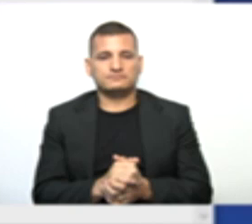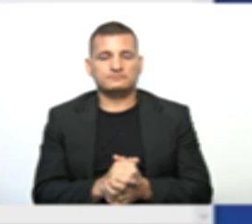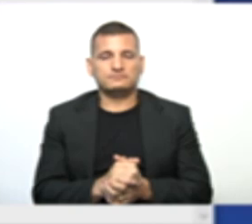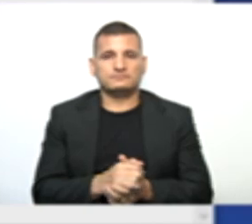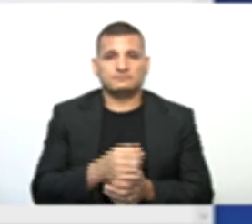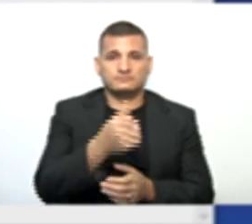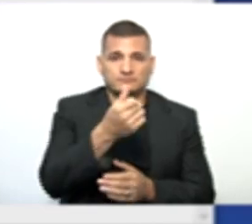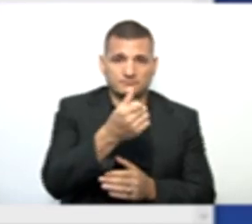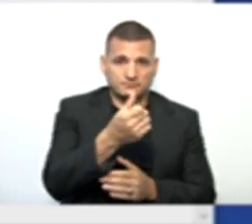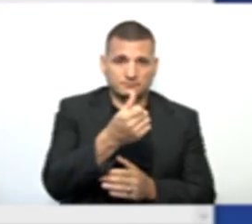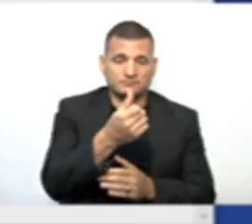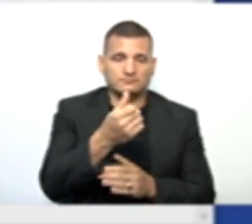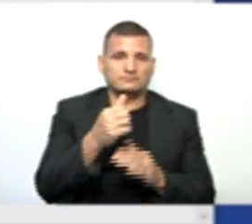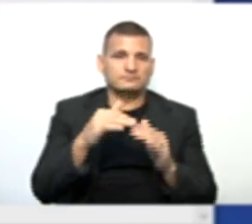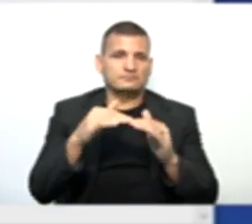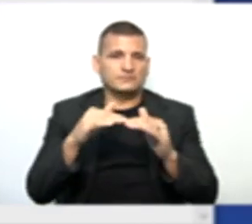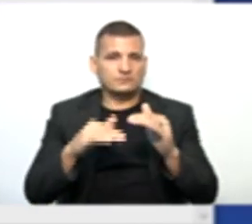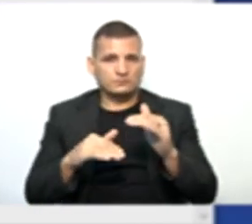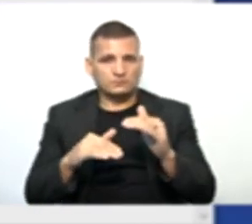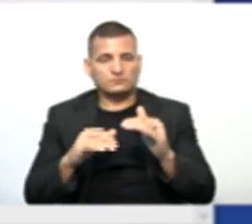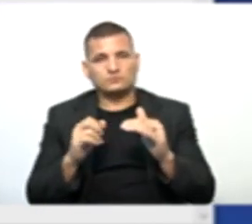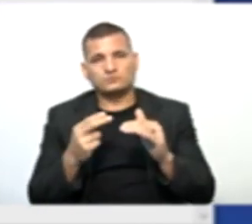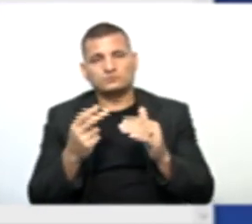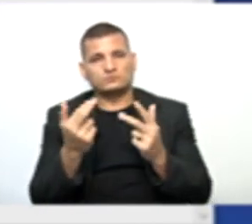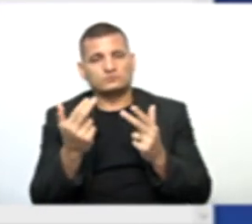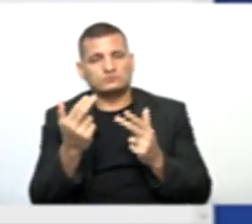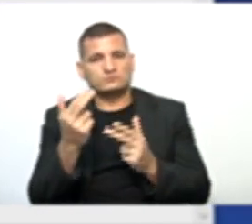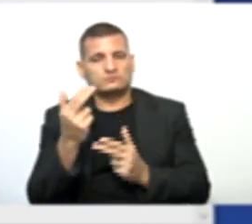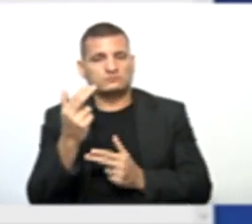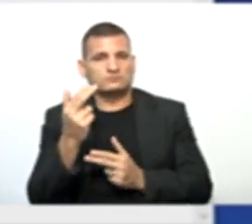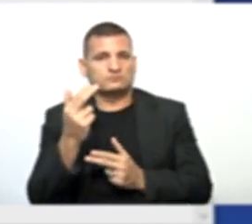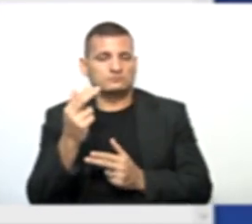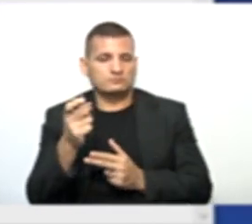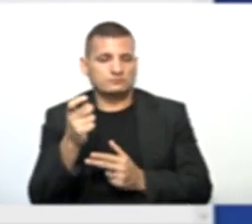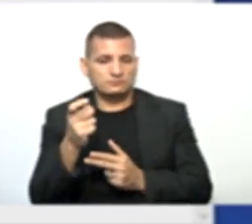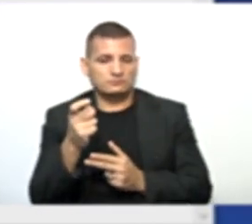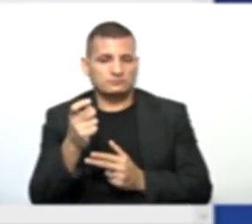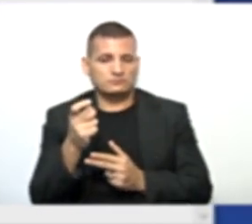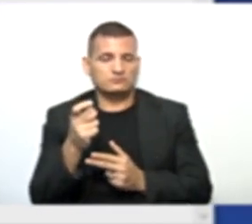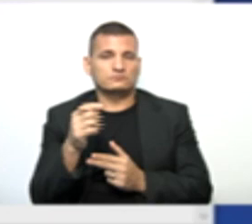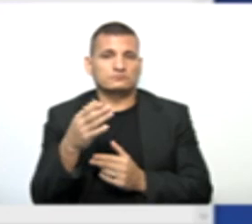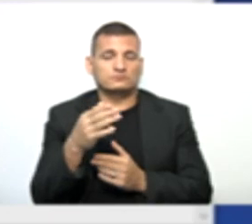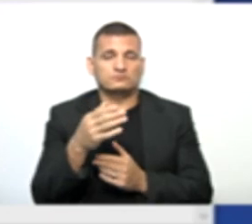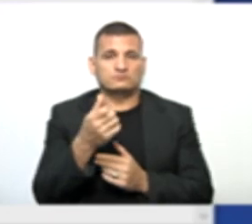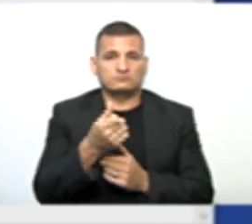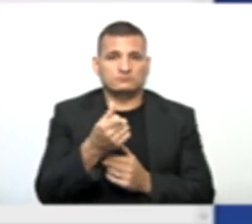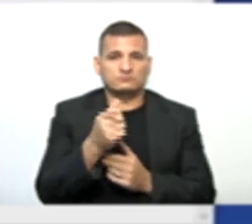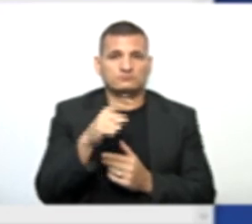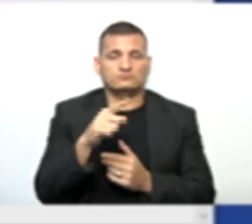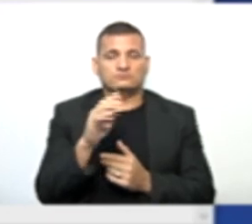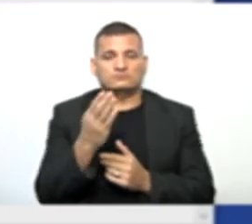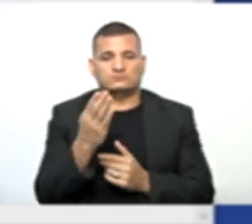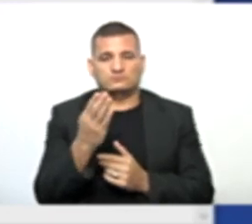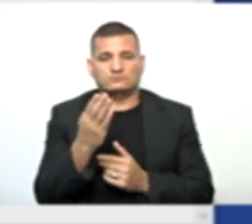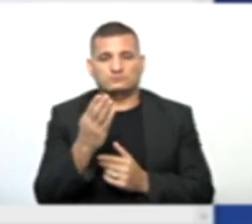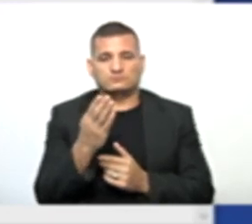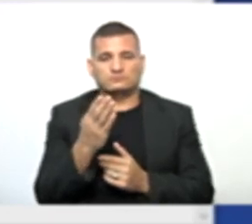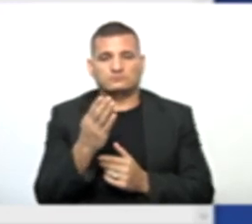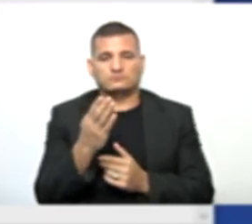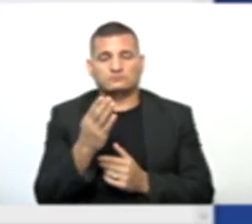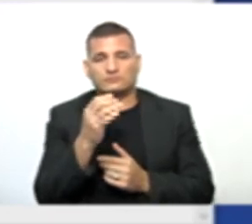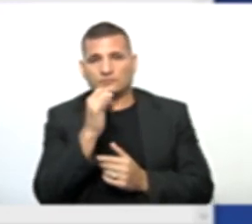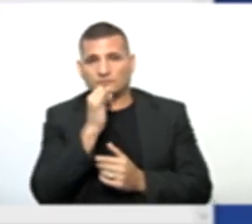é menor ou igual que x? Lembrando que x é 5. Então, isso aqui vai dar falso. No momento que essa condição aqui